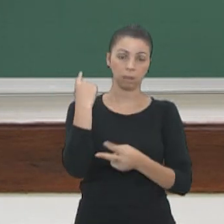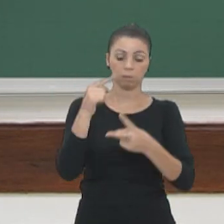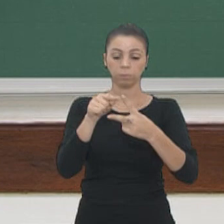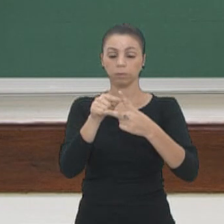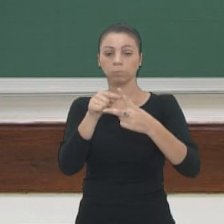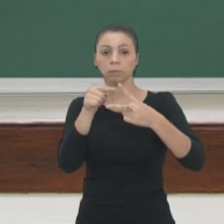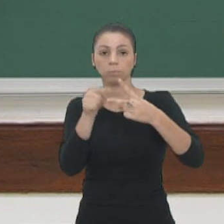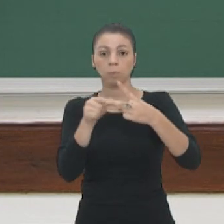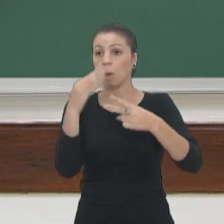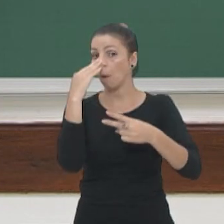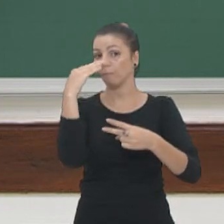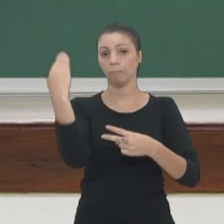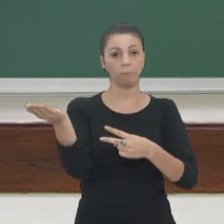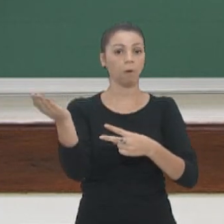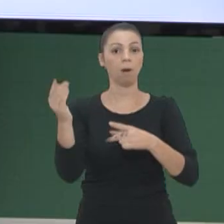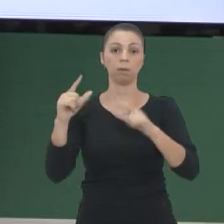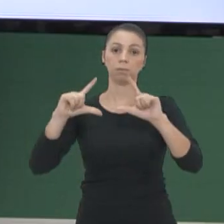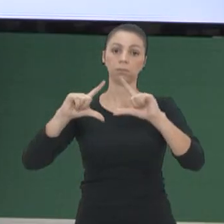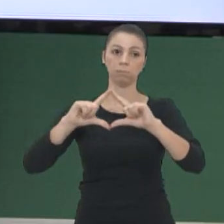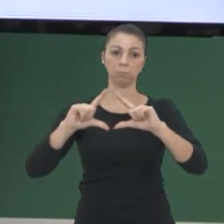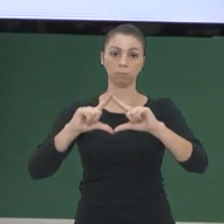triângulos. Vamos ver?